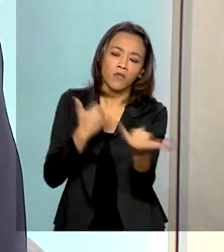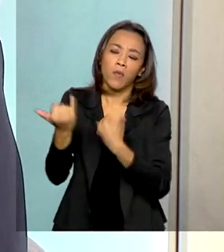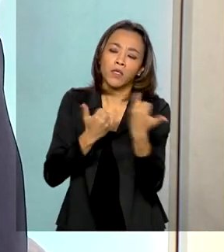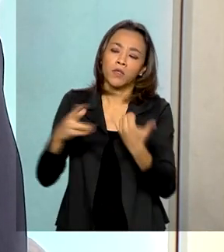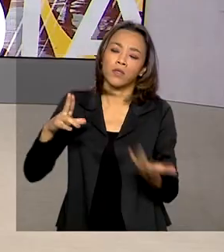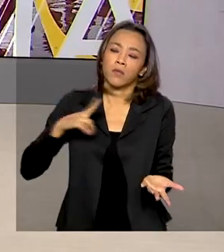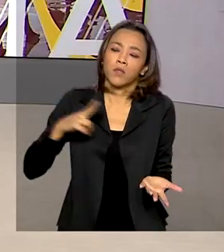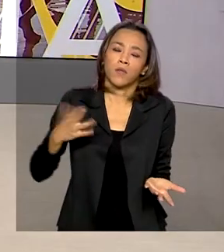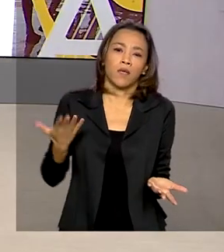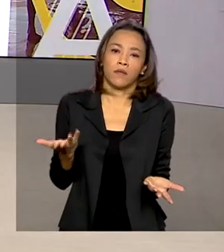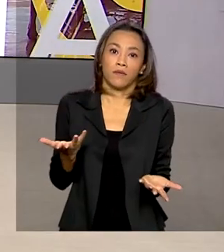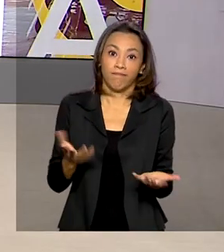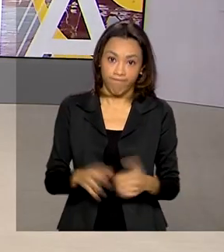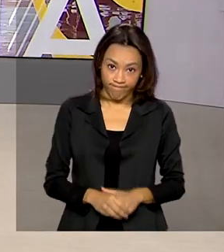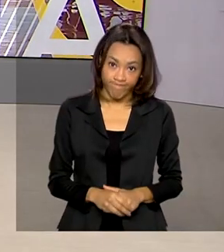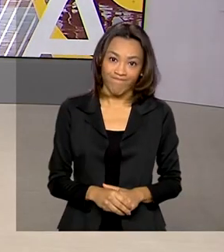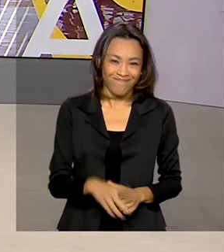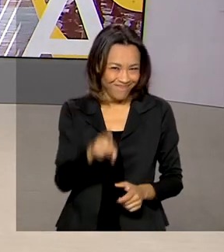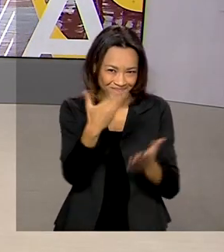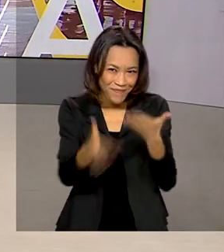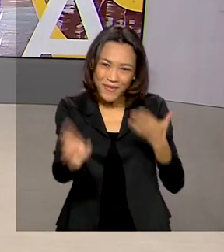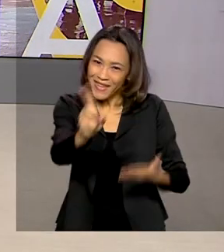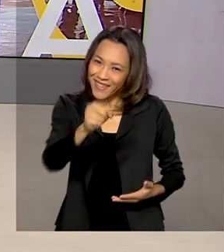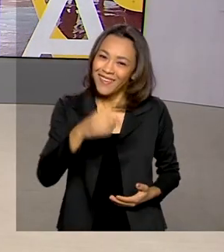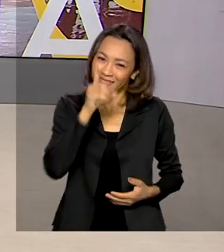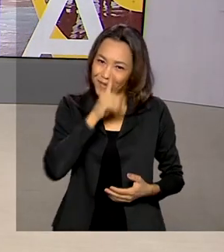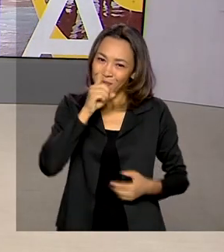pessoais. Não perca, hein? É domingo às 10 da noite.